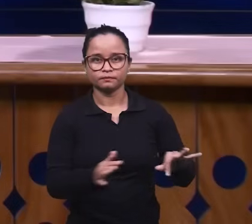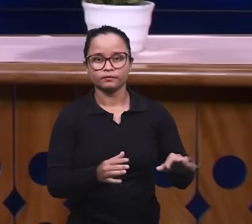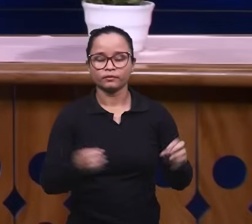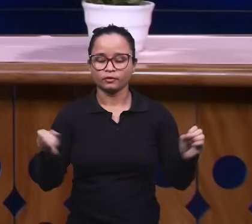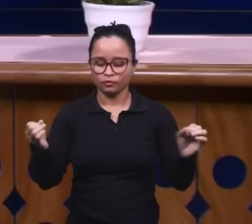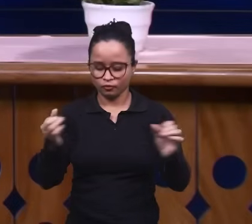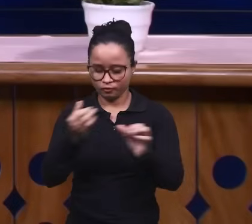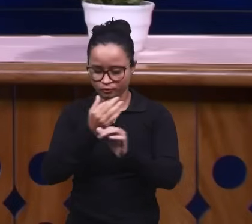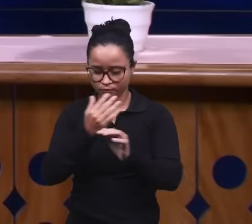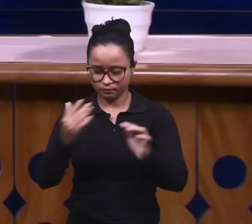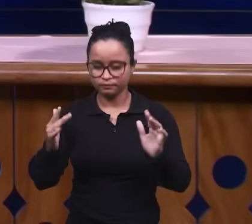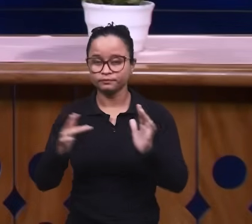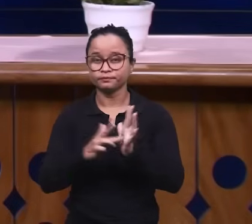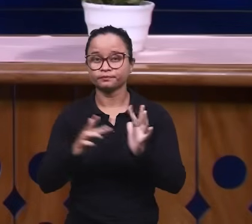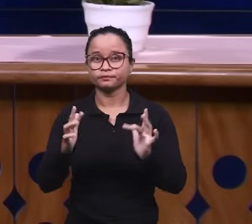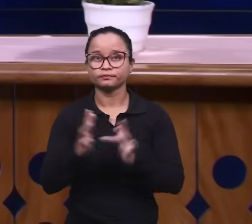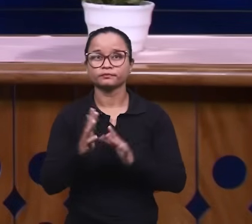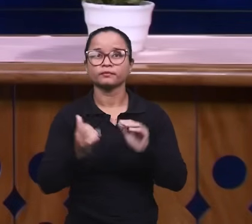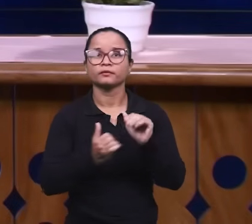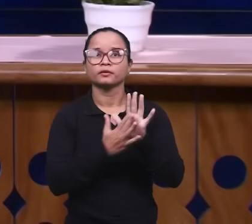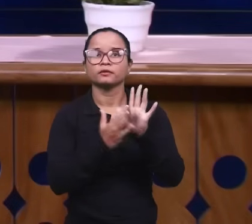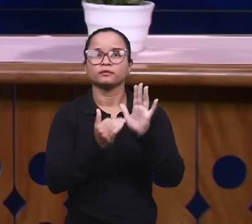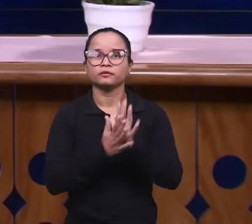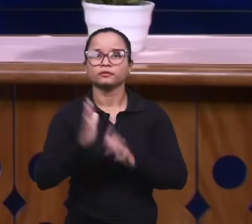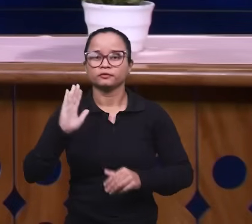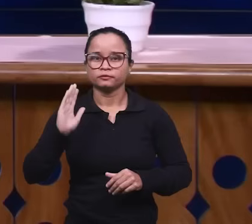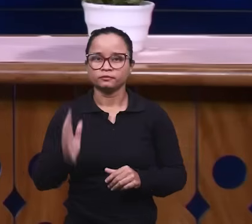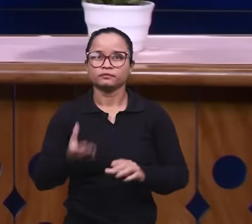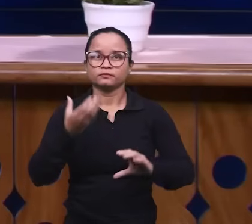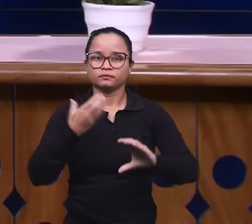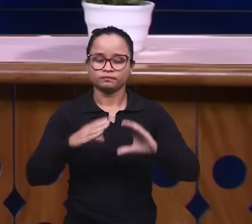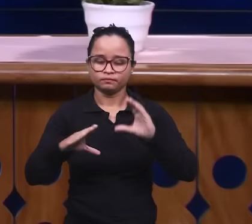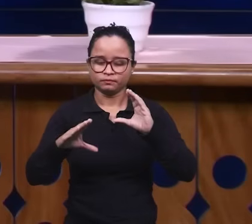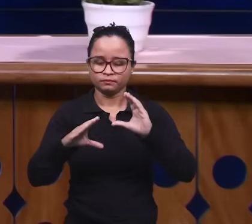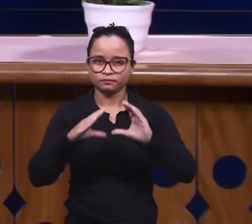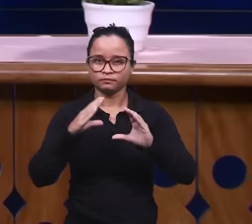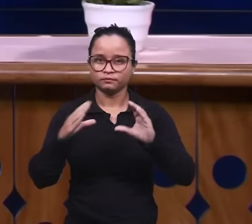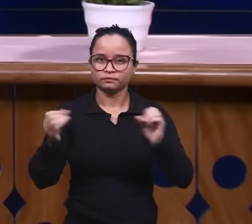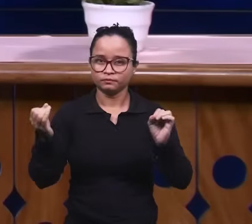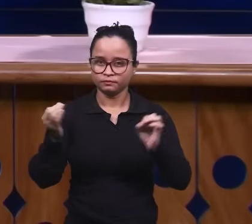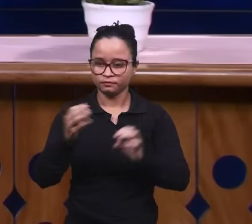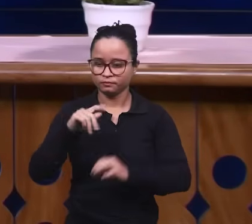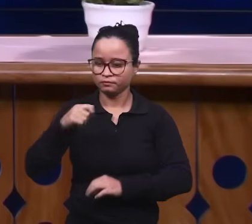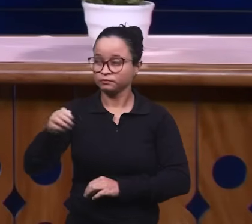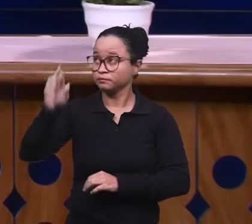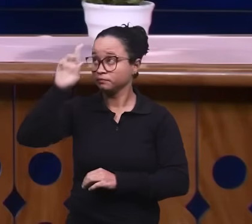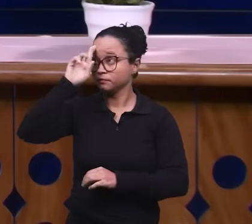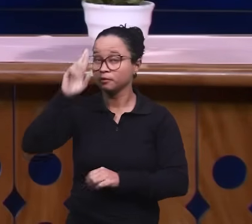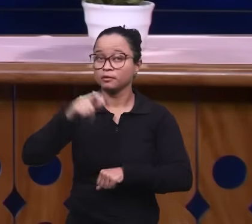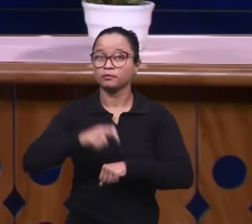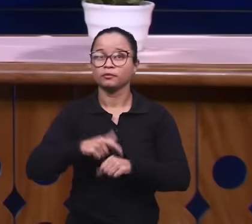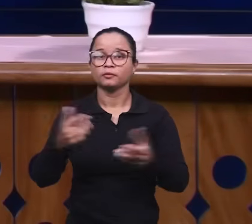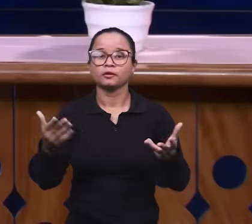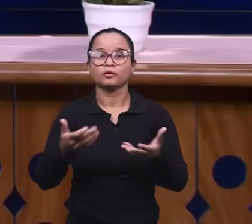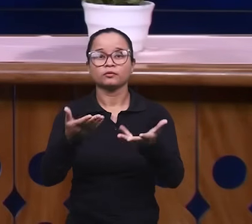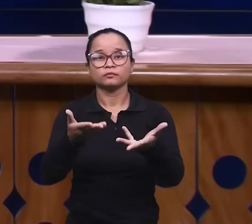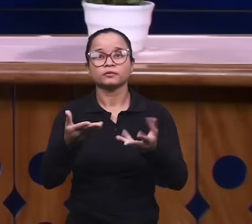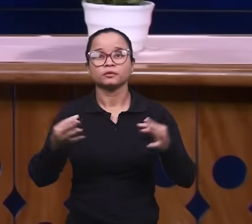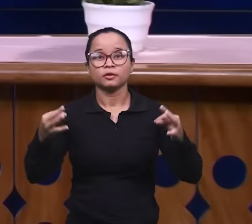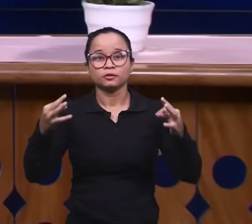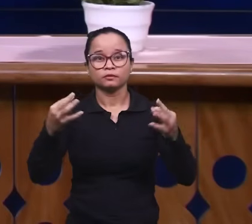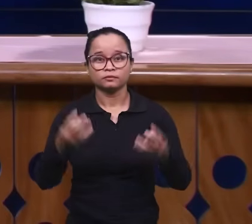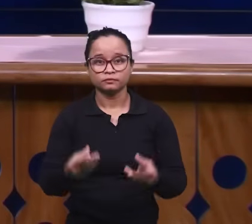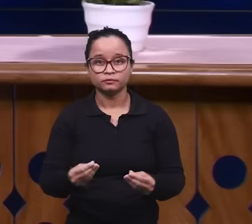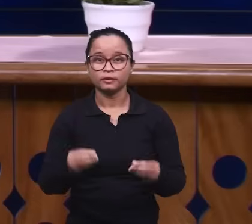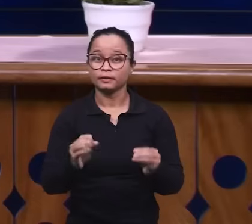Glória a Jesus pelos louvores que entoamos, glorificando o nome do Senhor. E neste momento convidamos a todos que